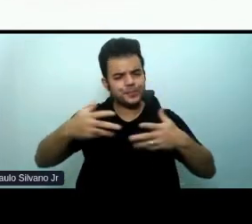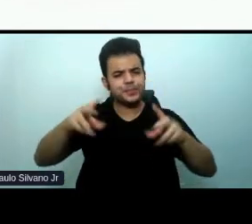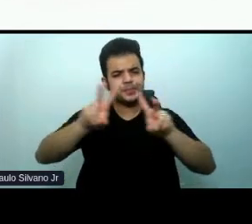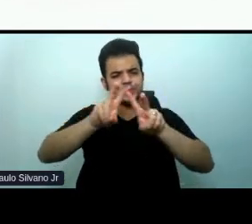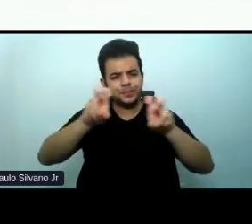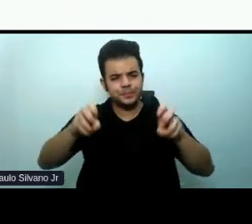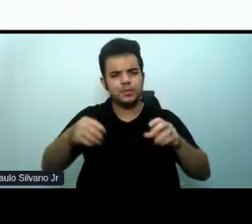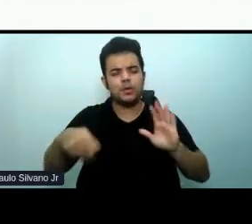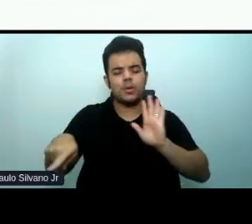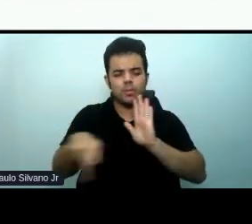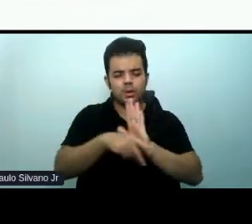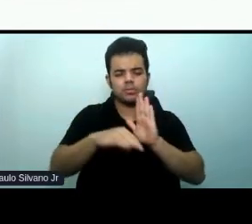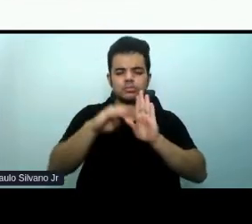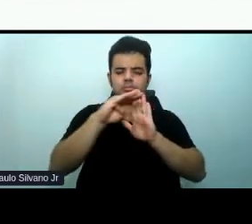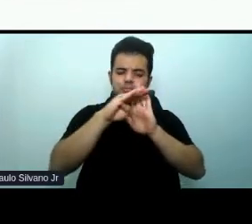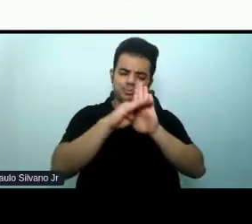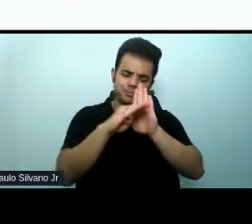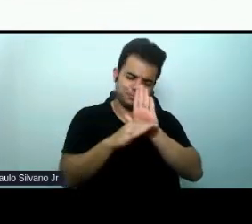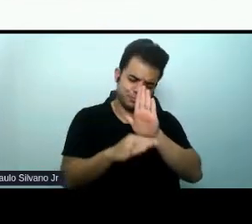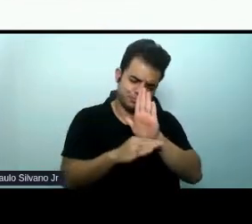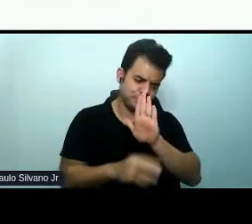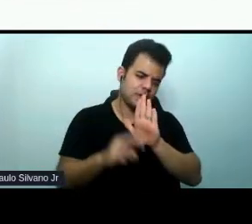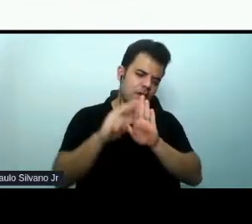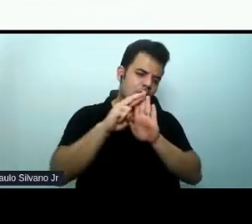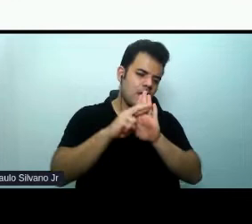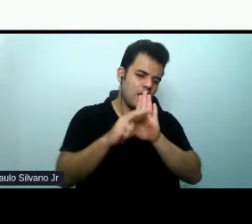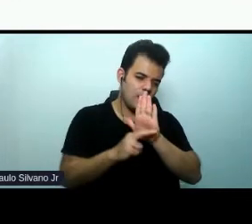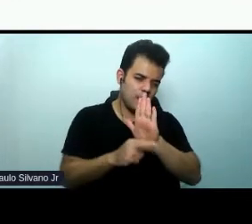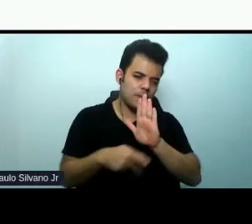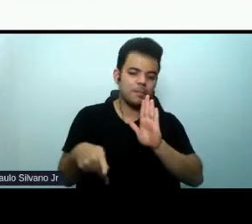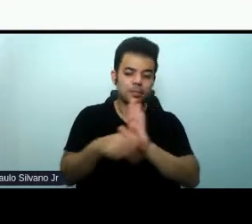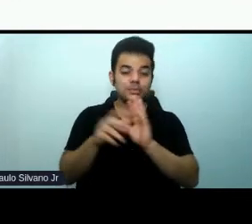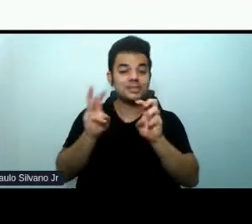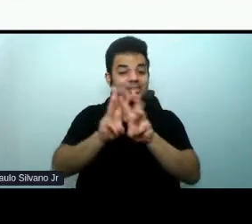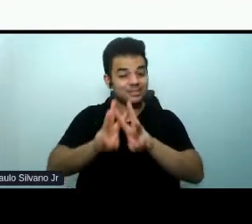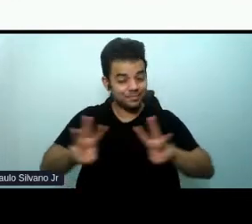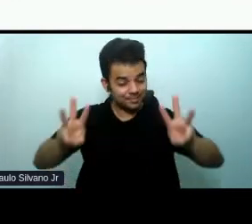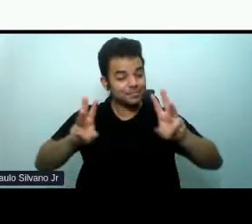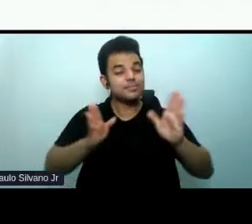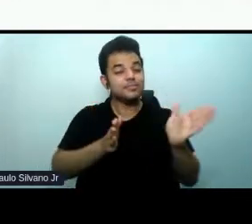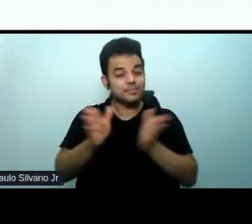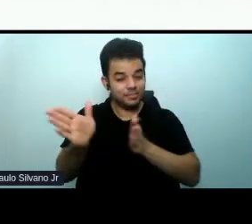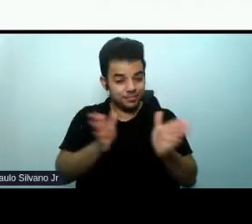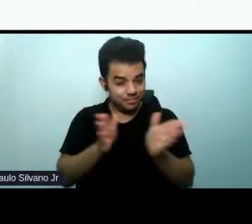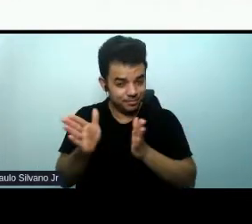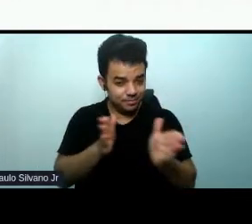de normas, né, para sites, normas de acessibilidade, isso. Eu não sou,